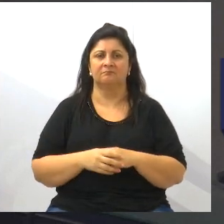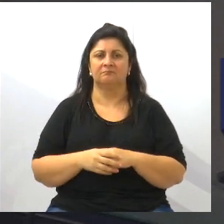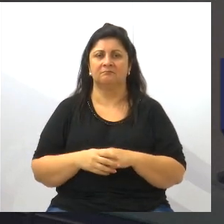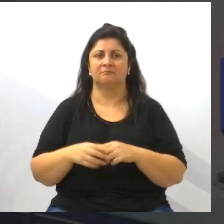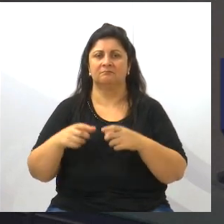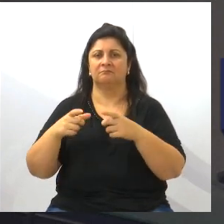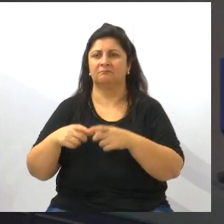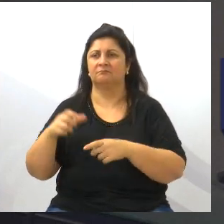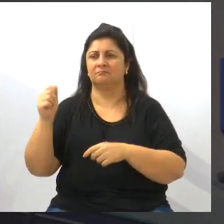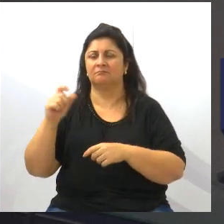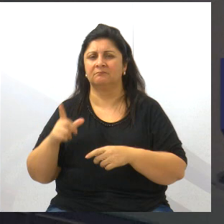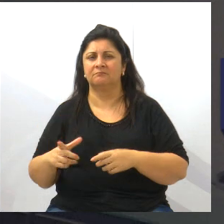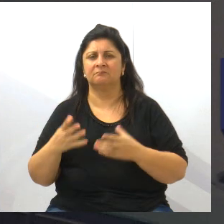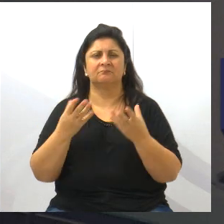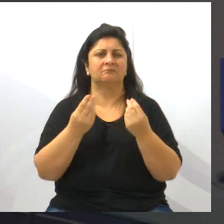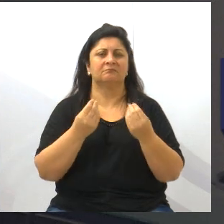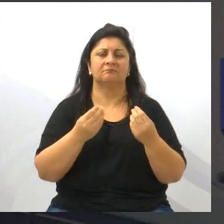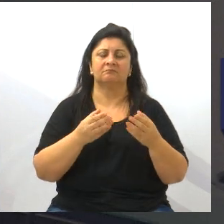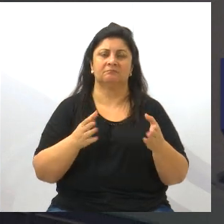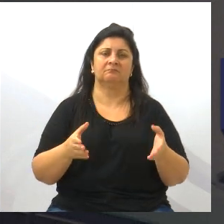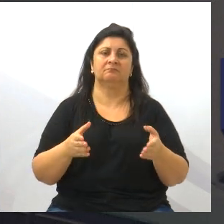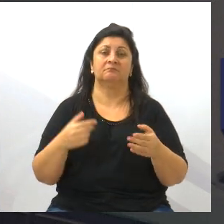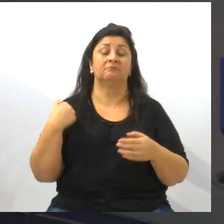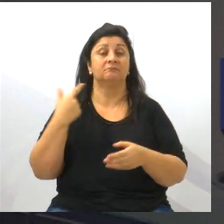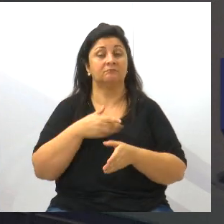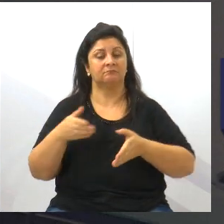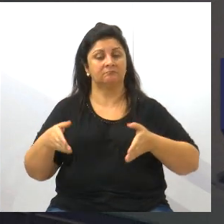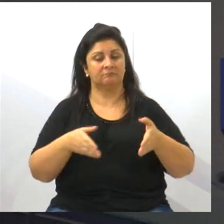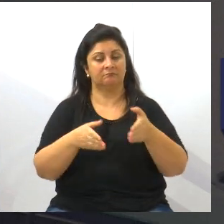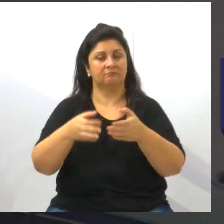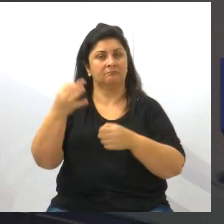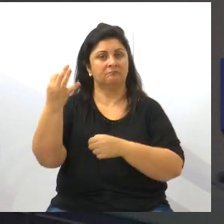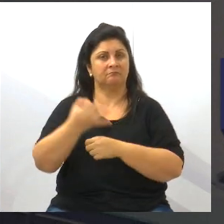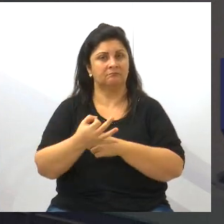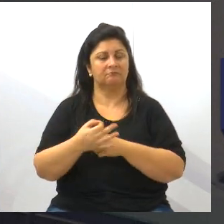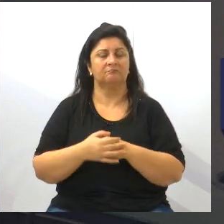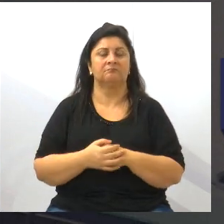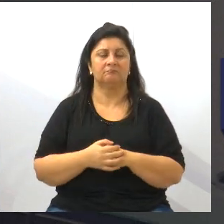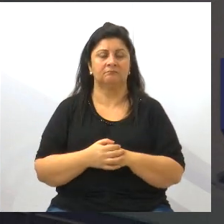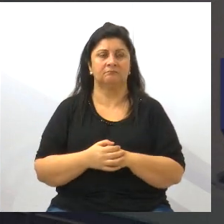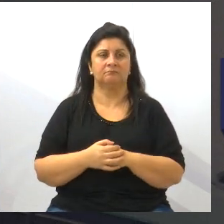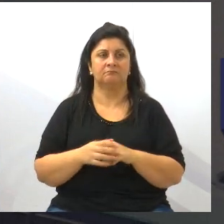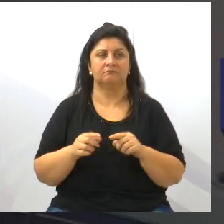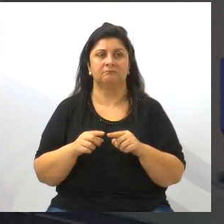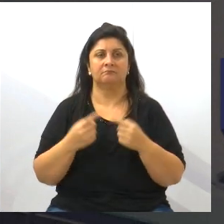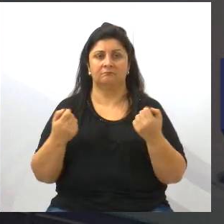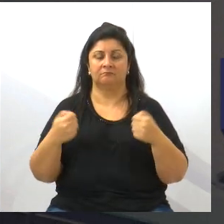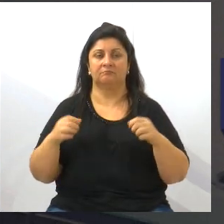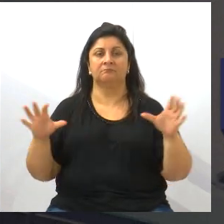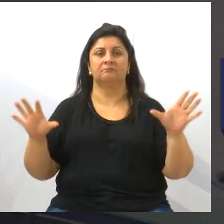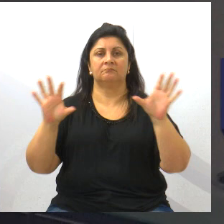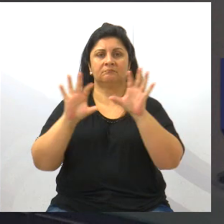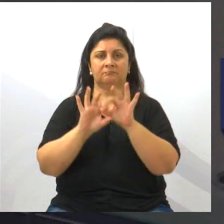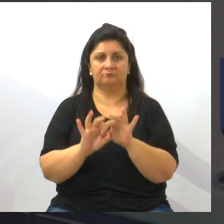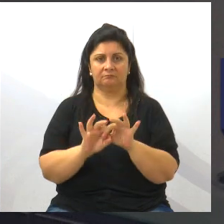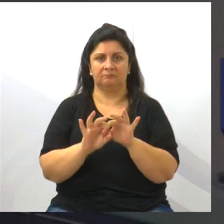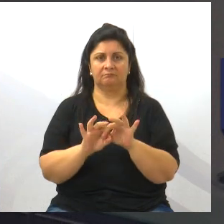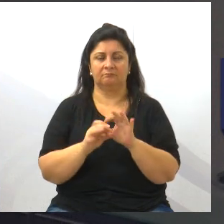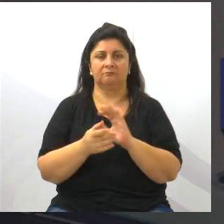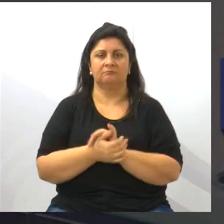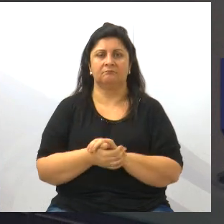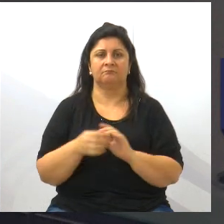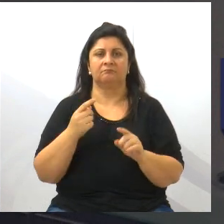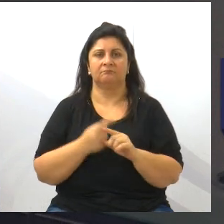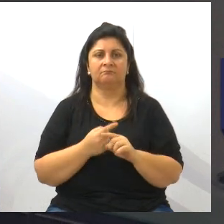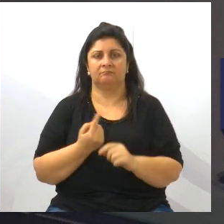Azul. Então a gente está caminhando muito bem, mas esse caminho é essa união toda. Porque se fosse